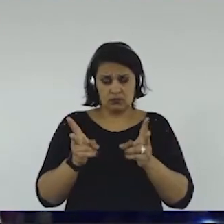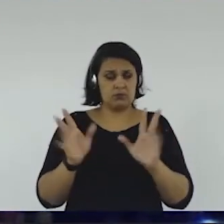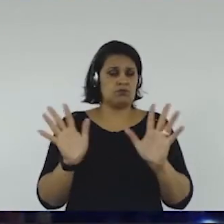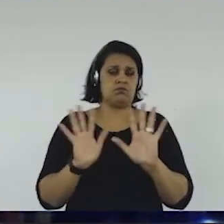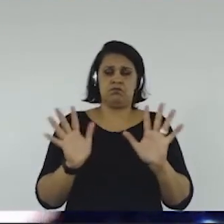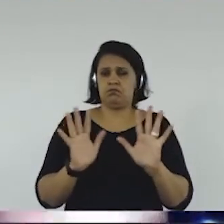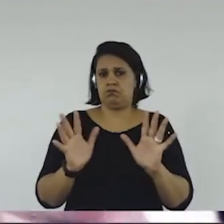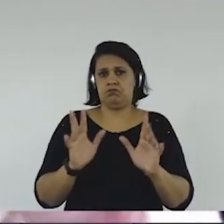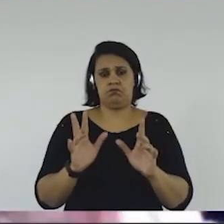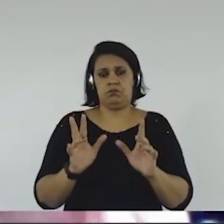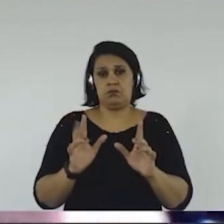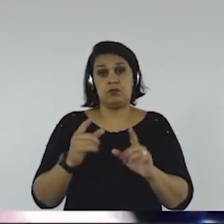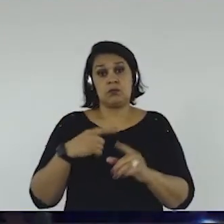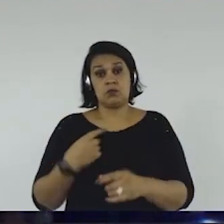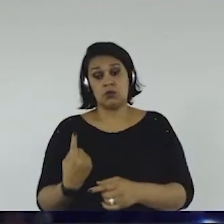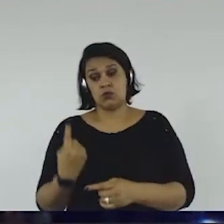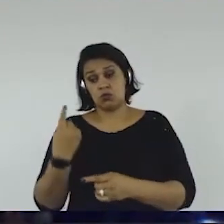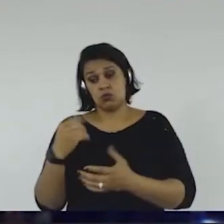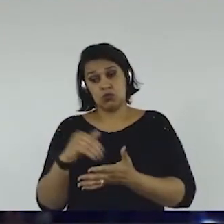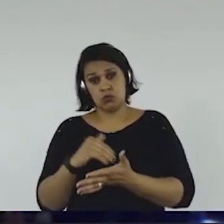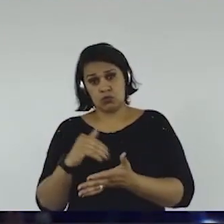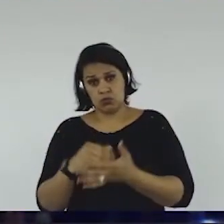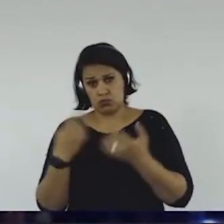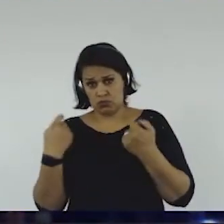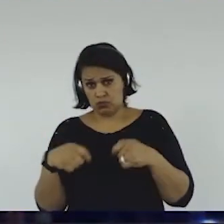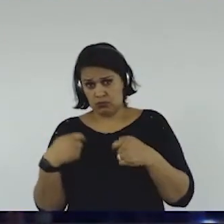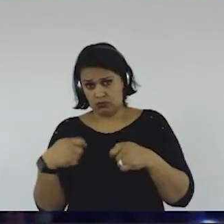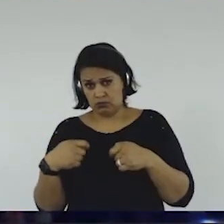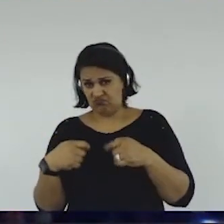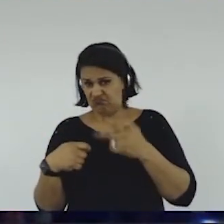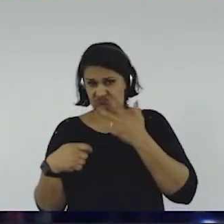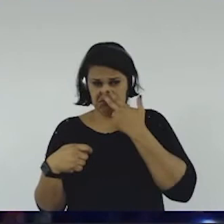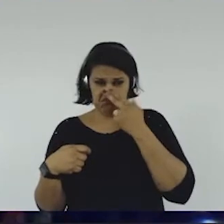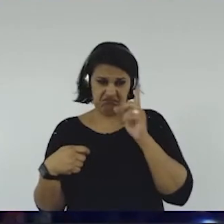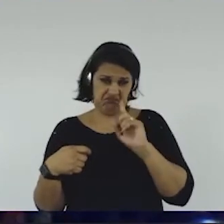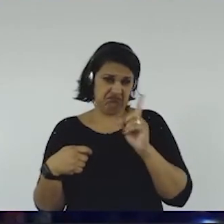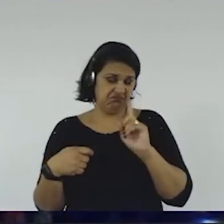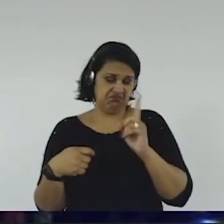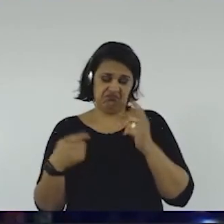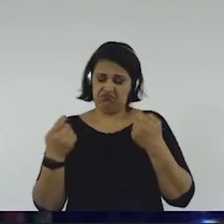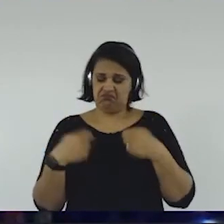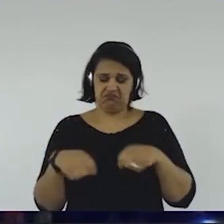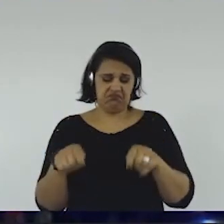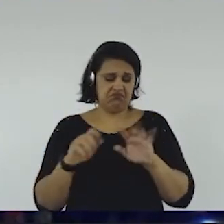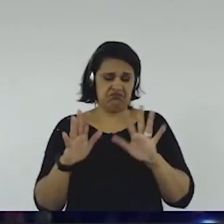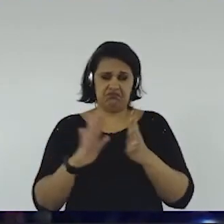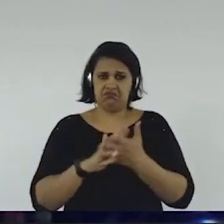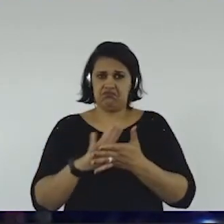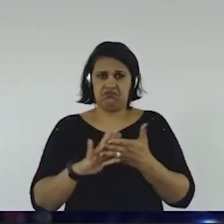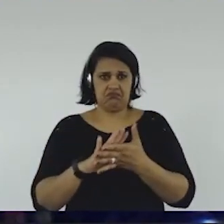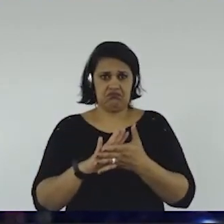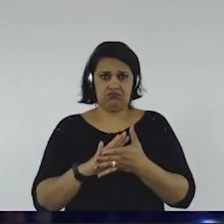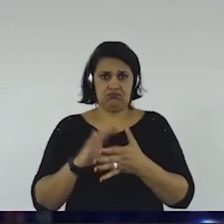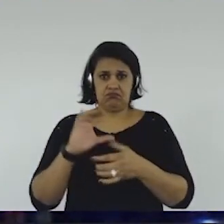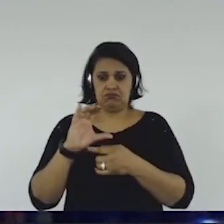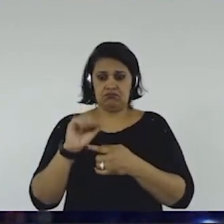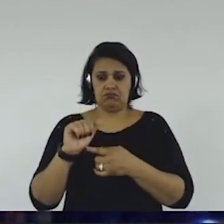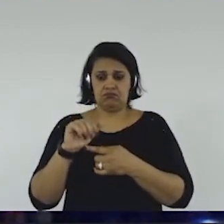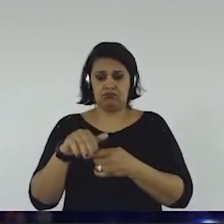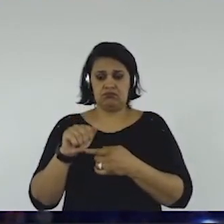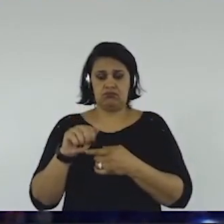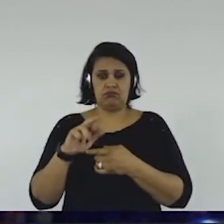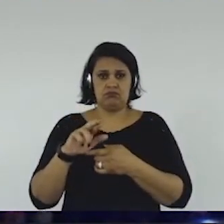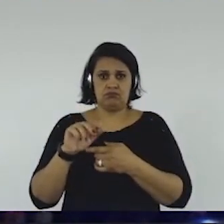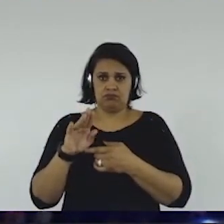ter algum escritório com toda essa estrutura? A minha resposta é não, eu acho que não precisarão ter. A Camarb tomou,